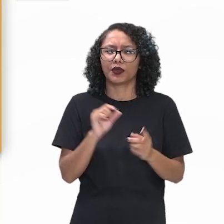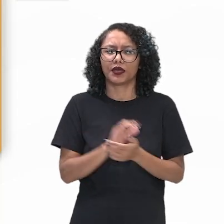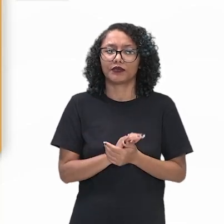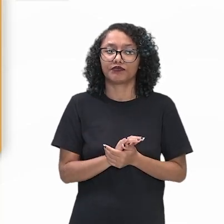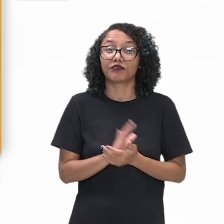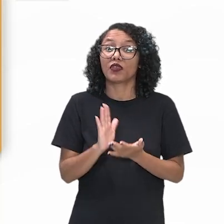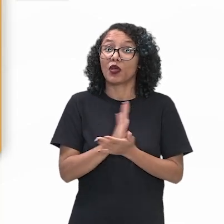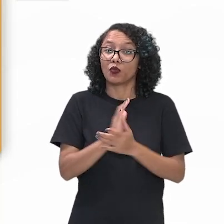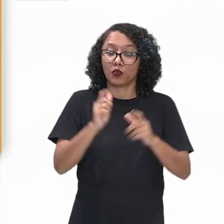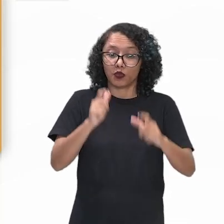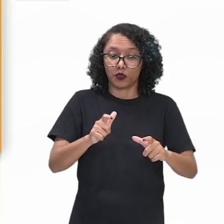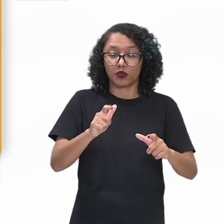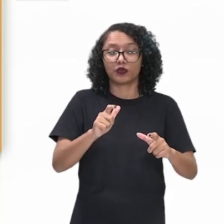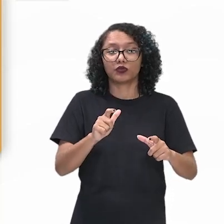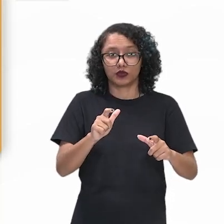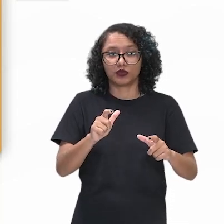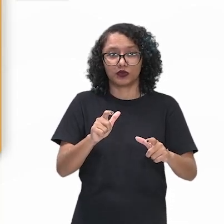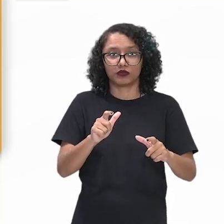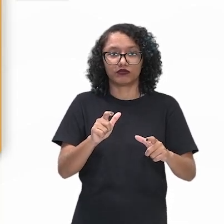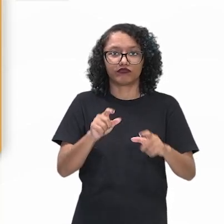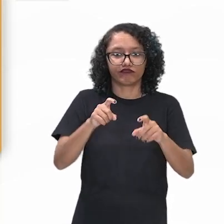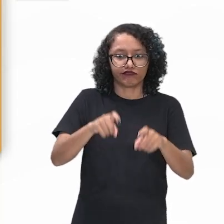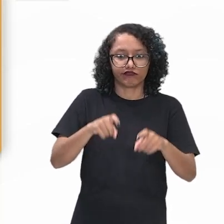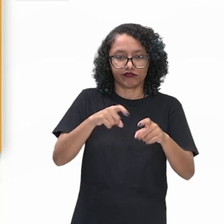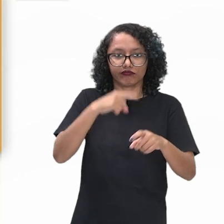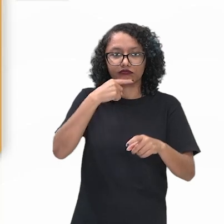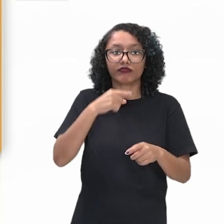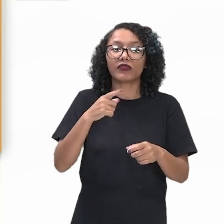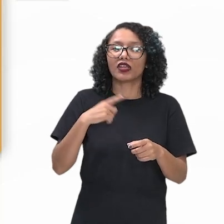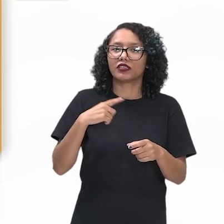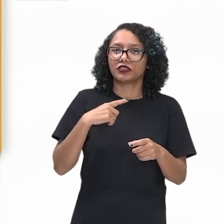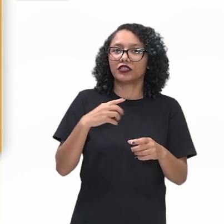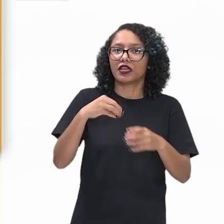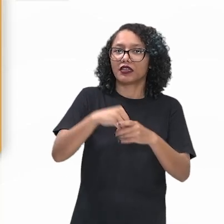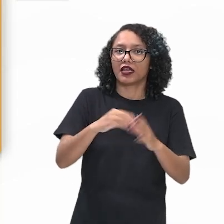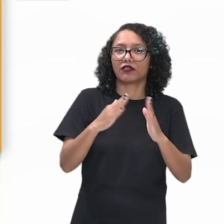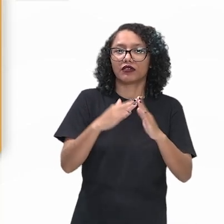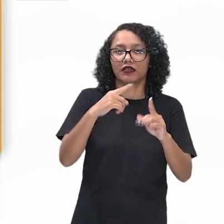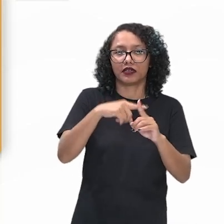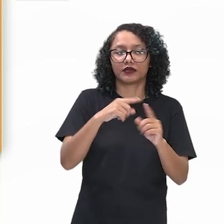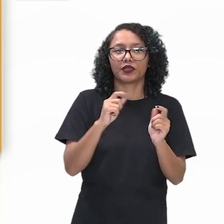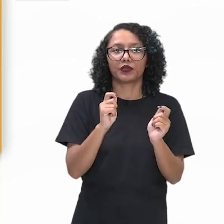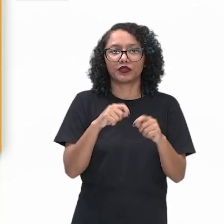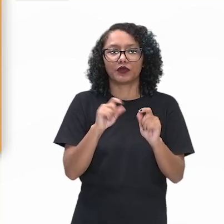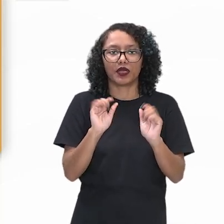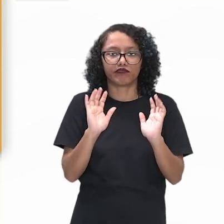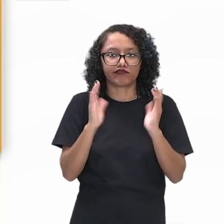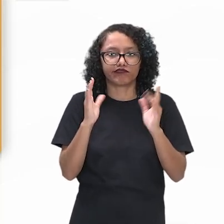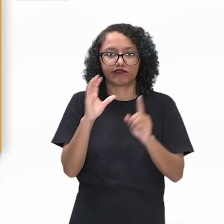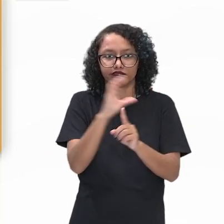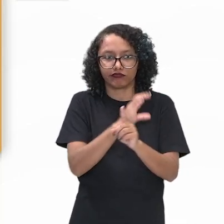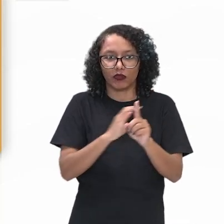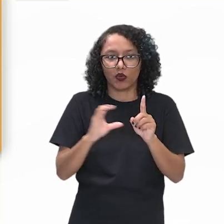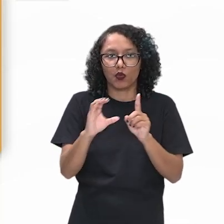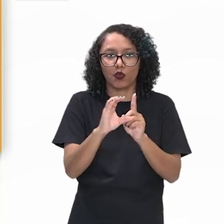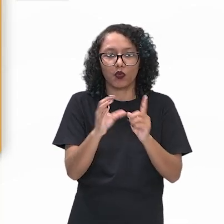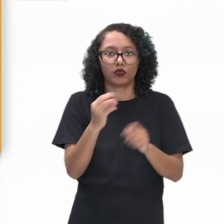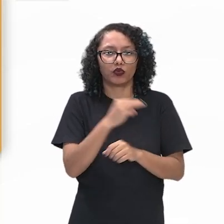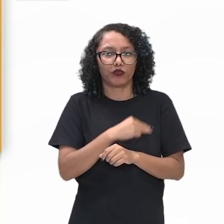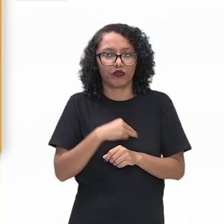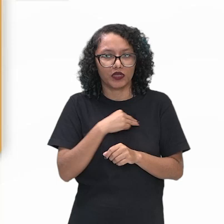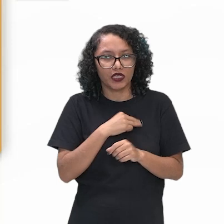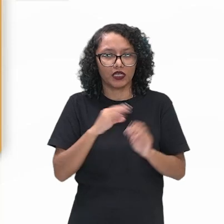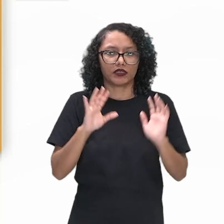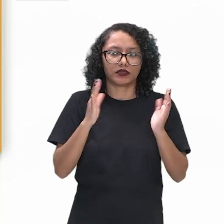alguns engenhos possuíam essa capela, justamente para poder ter ali os cultos, né? As celebrações, as missas.